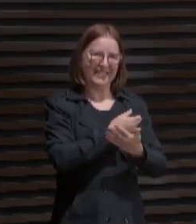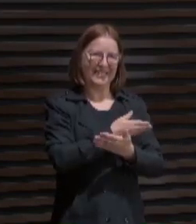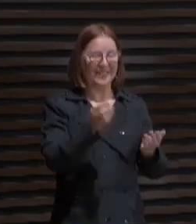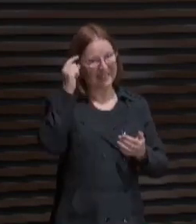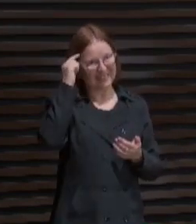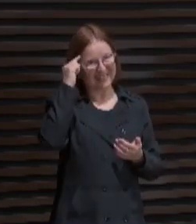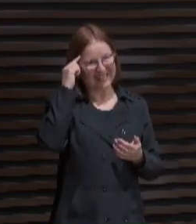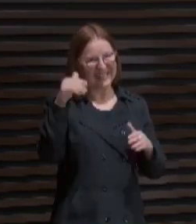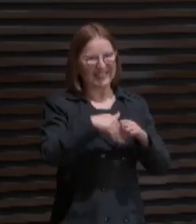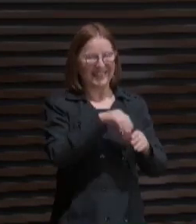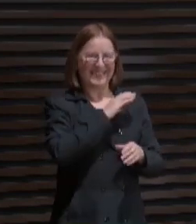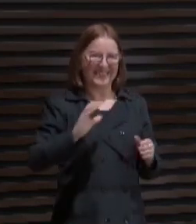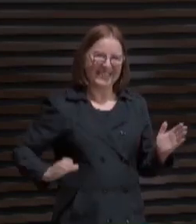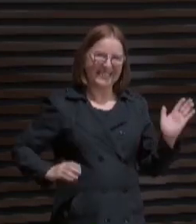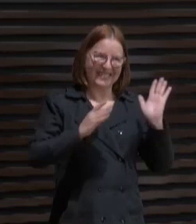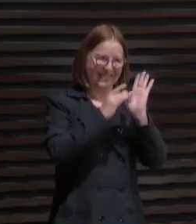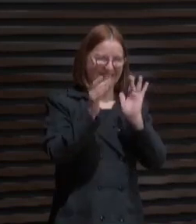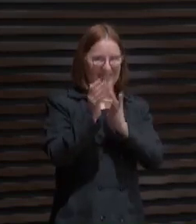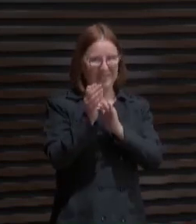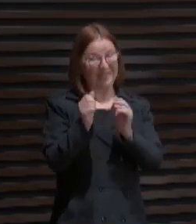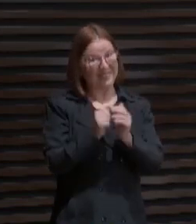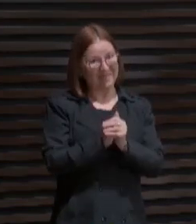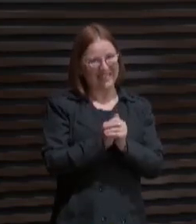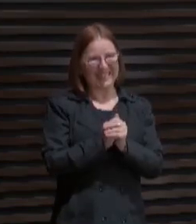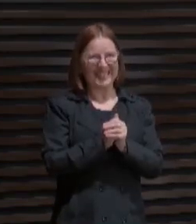mente em Cristo Jesus. Amém.